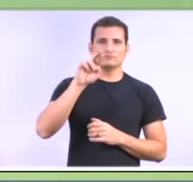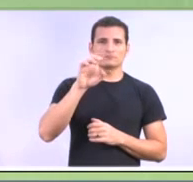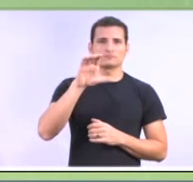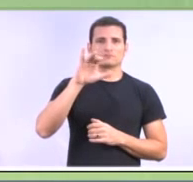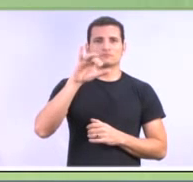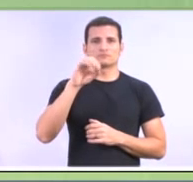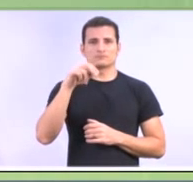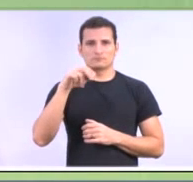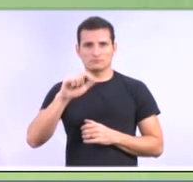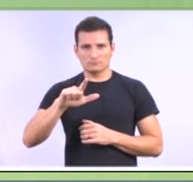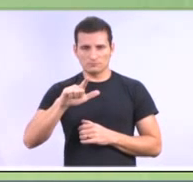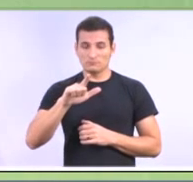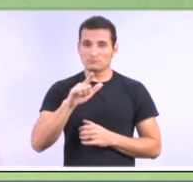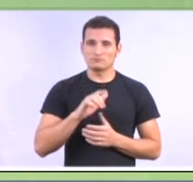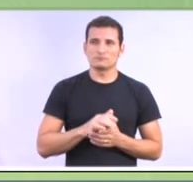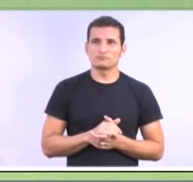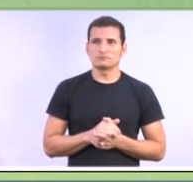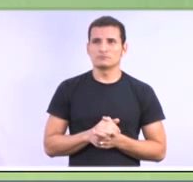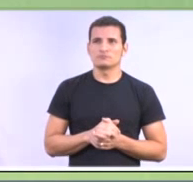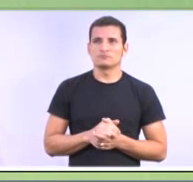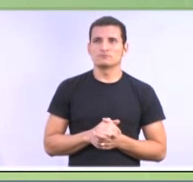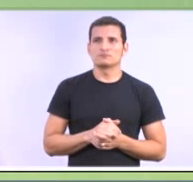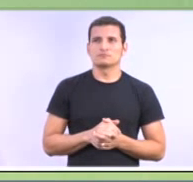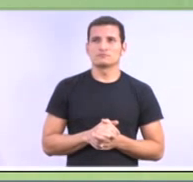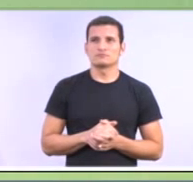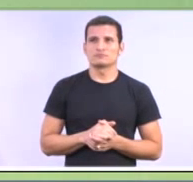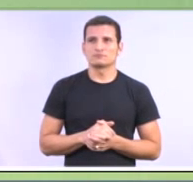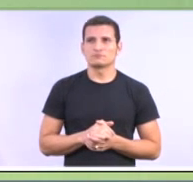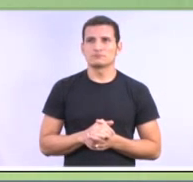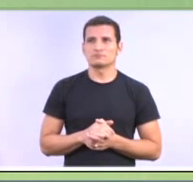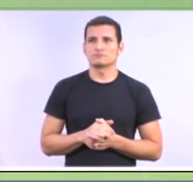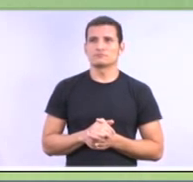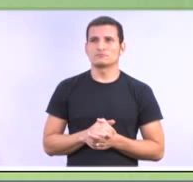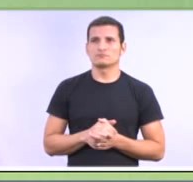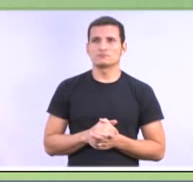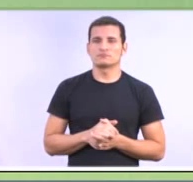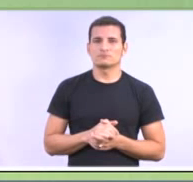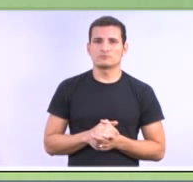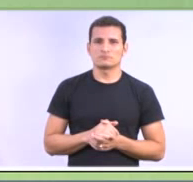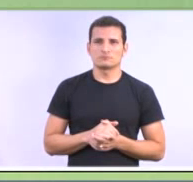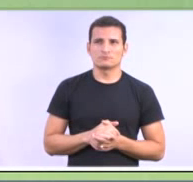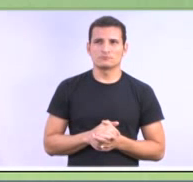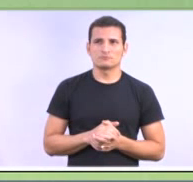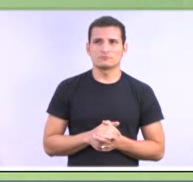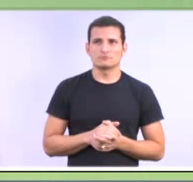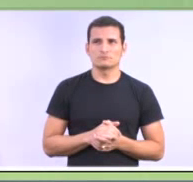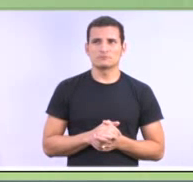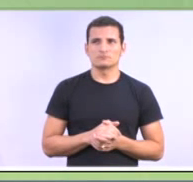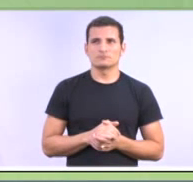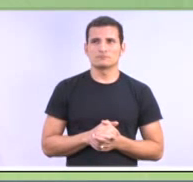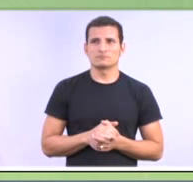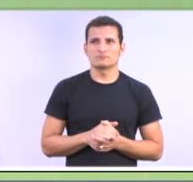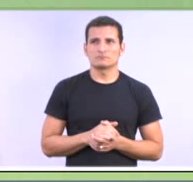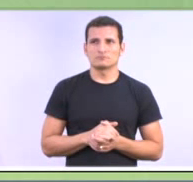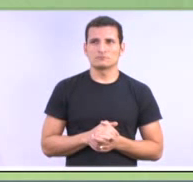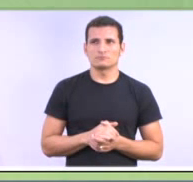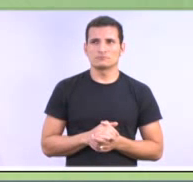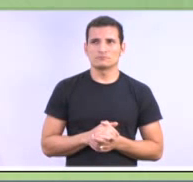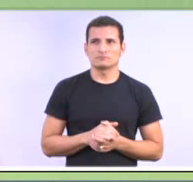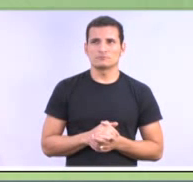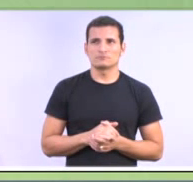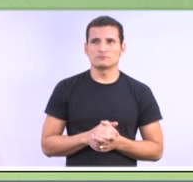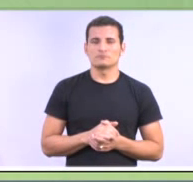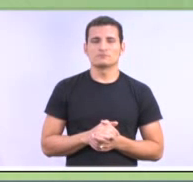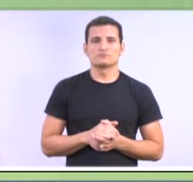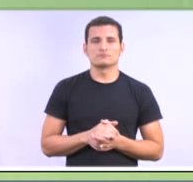romper ali um pedaço do anel, a comunicação pode voltar pelo sentido ao contrário e conseguir ainda